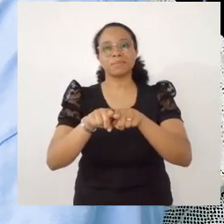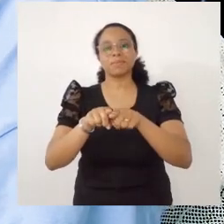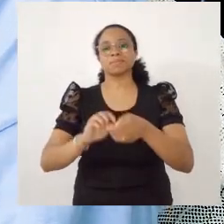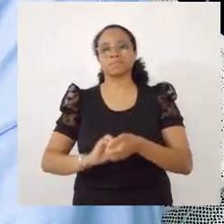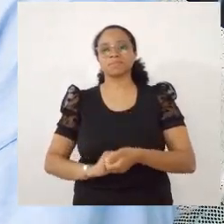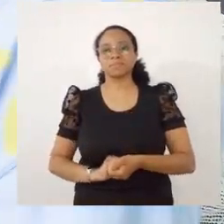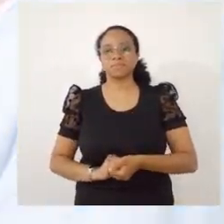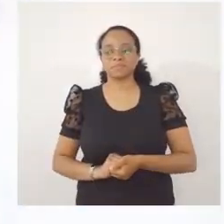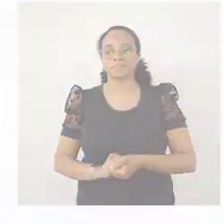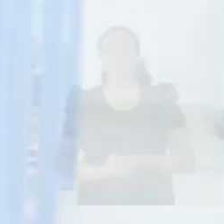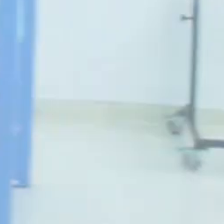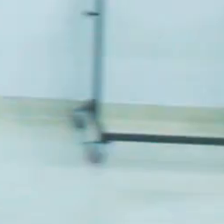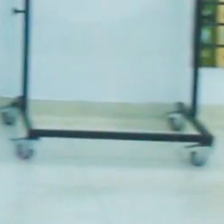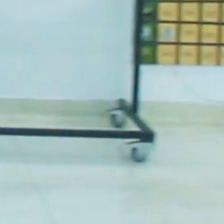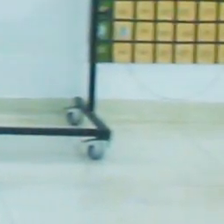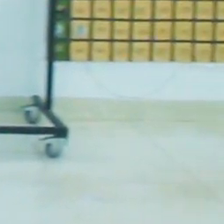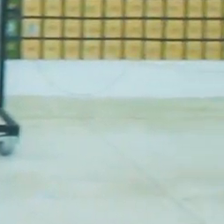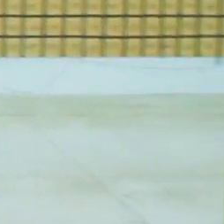sua.